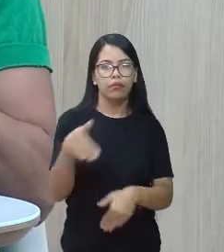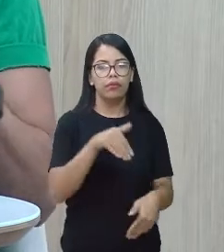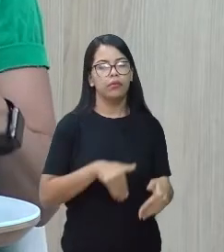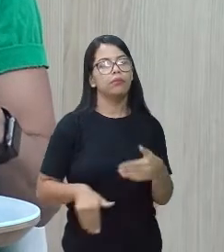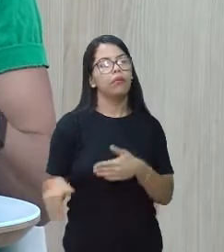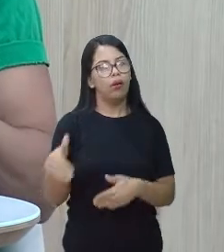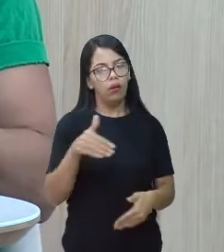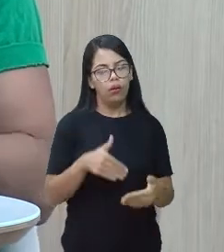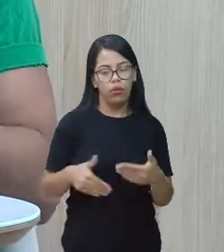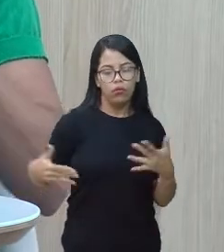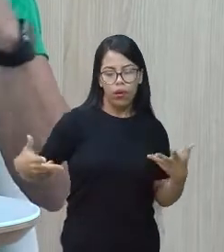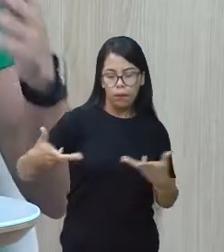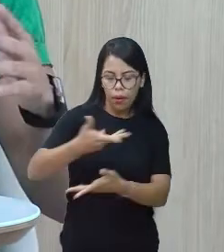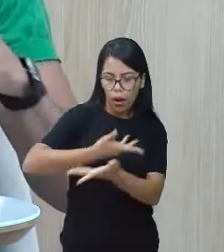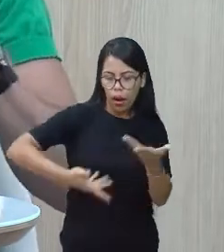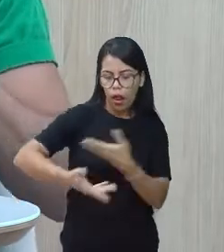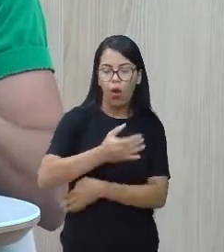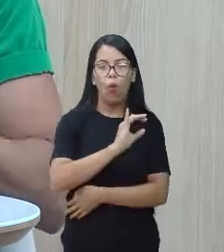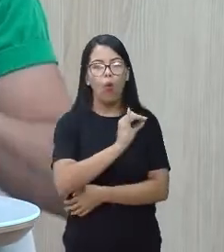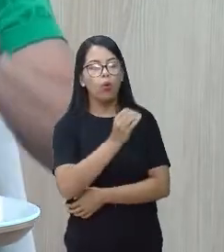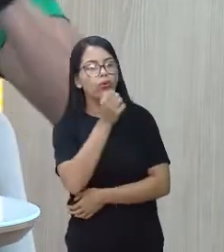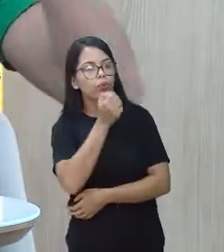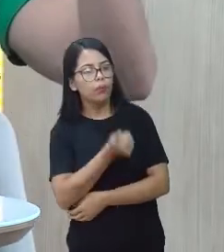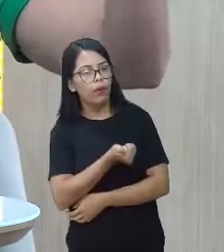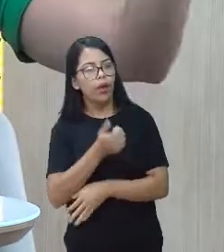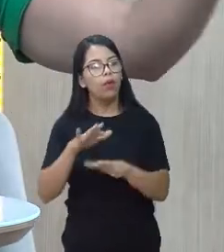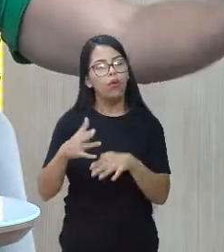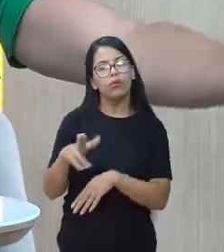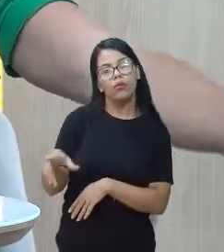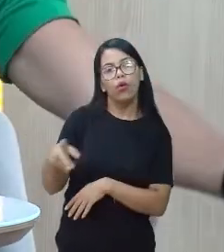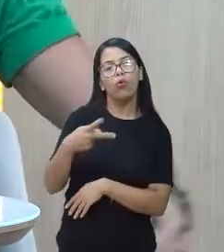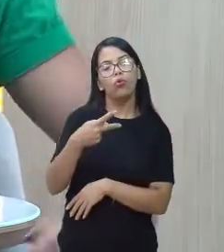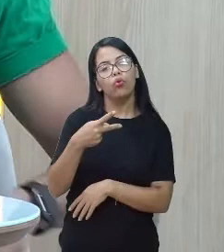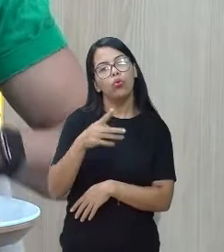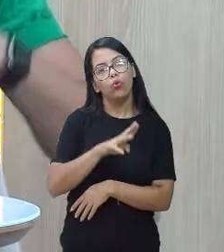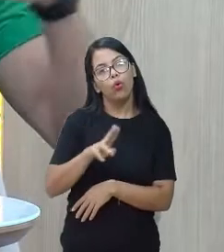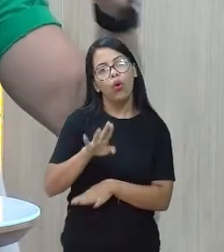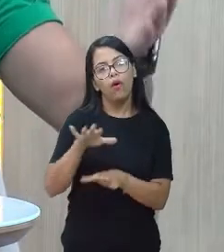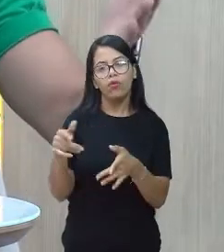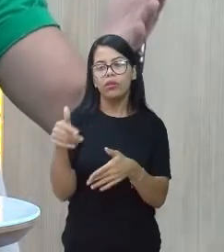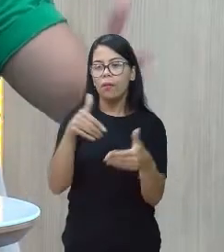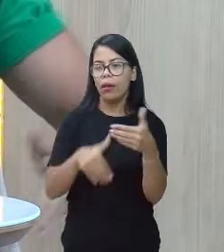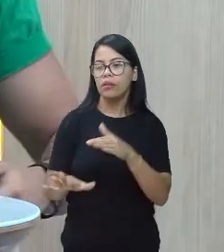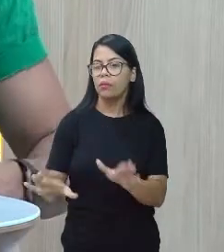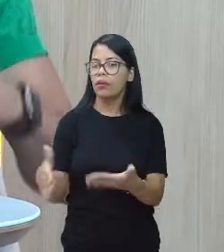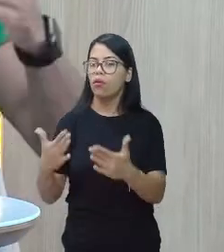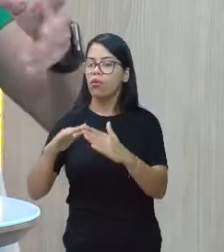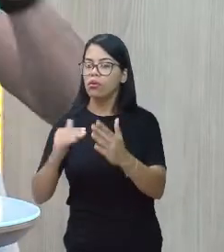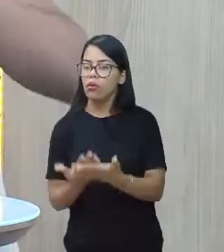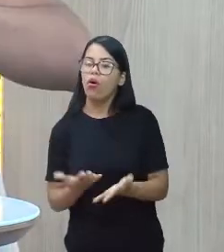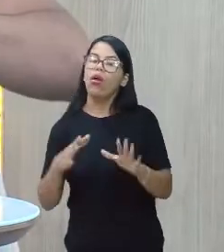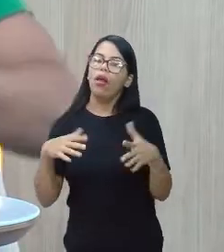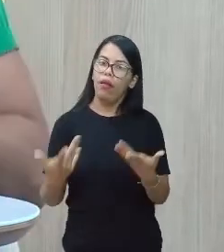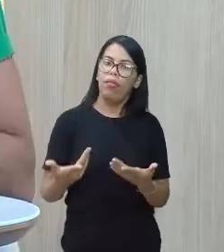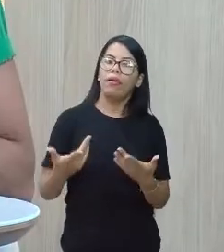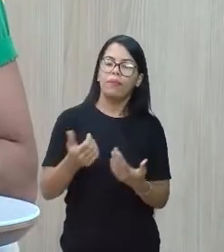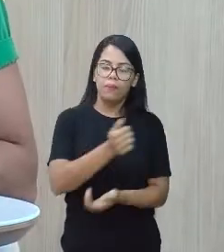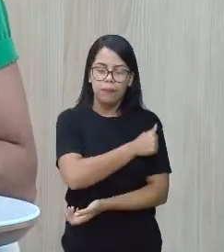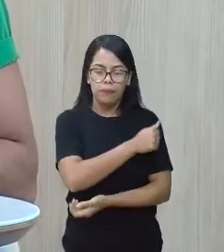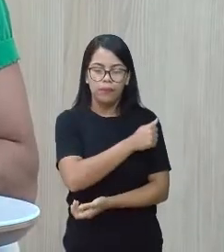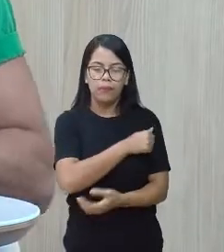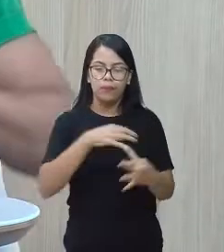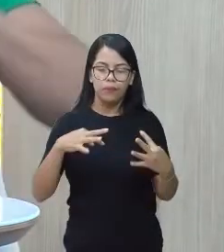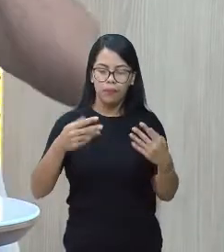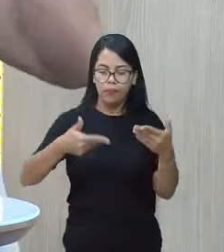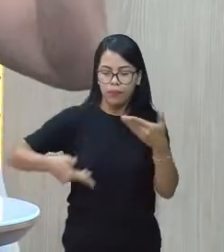muito bacana. Olá, tudo bom? Como é teu nome? Faz parte de que escola? E aí você consegue ver aí a proximidade